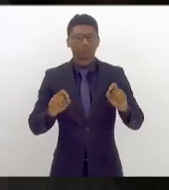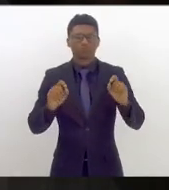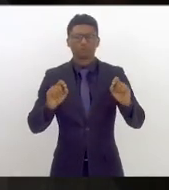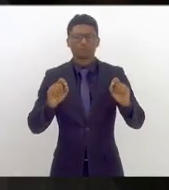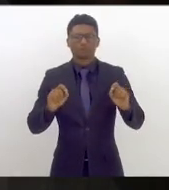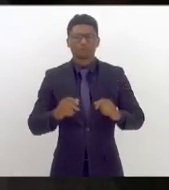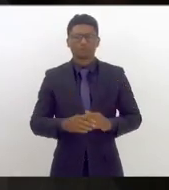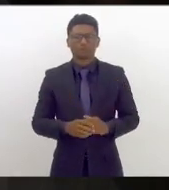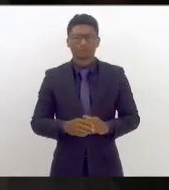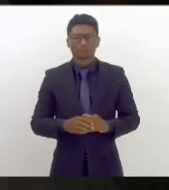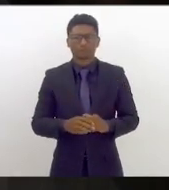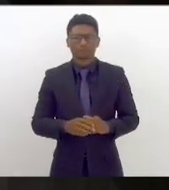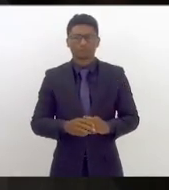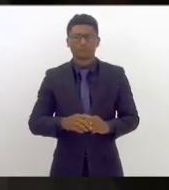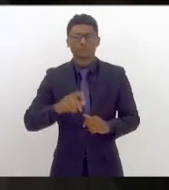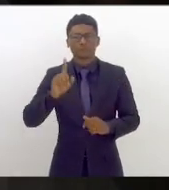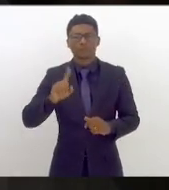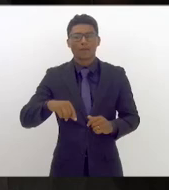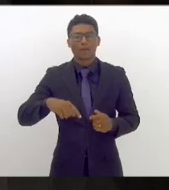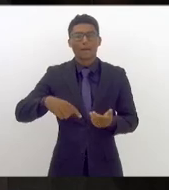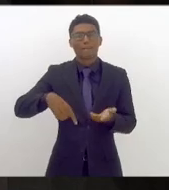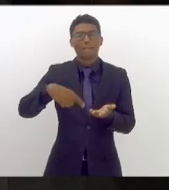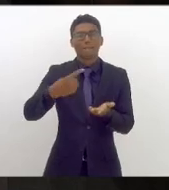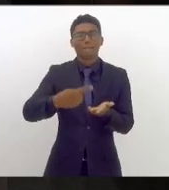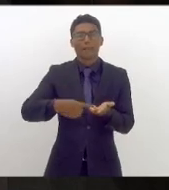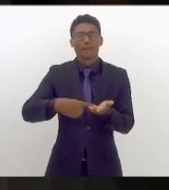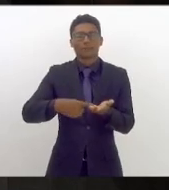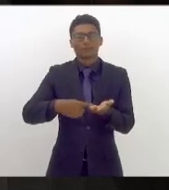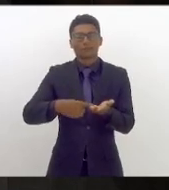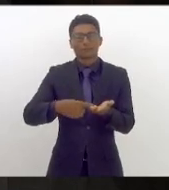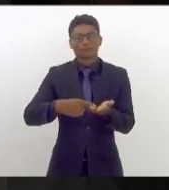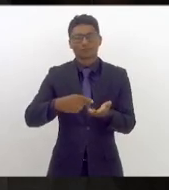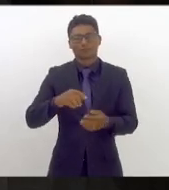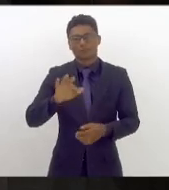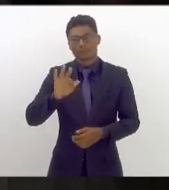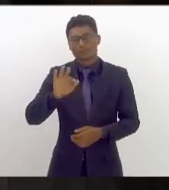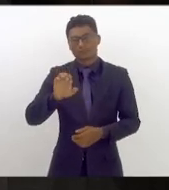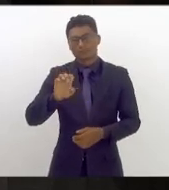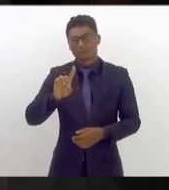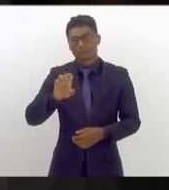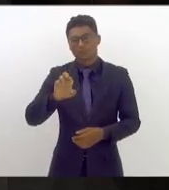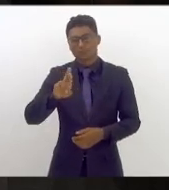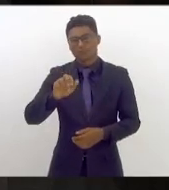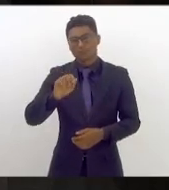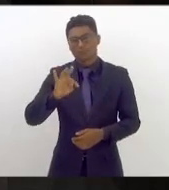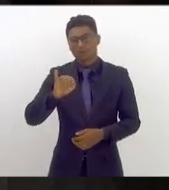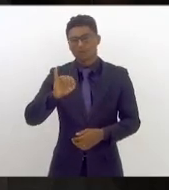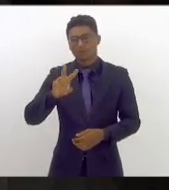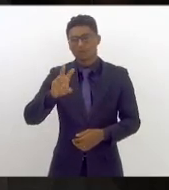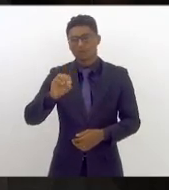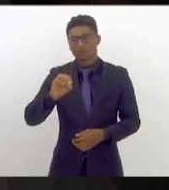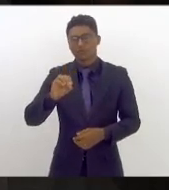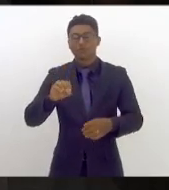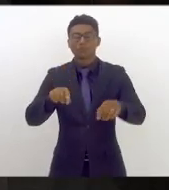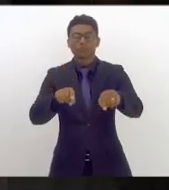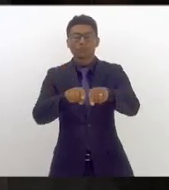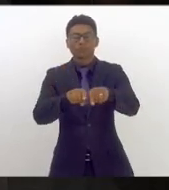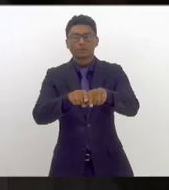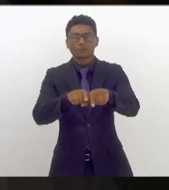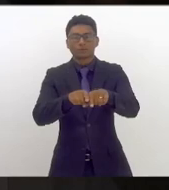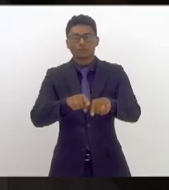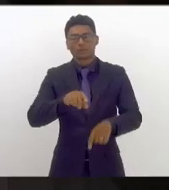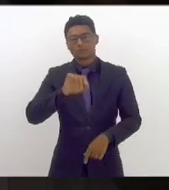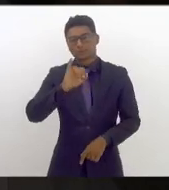à quebra do Pacto Federativo e à perda absurda de ICMS